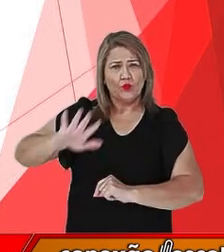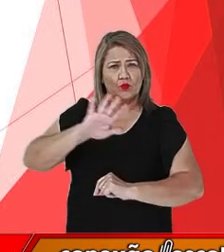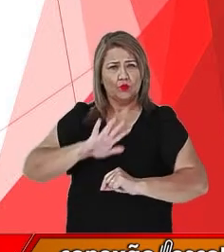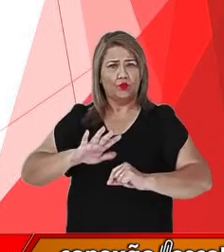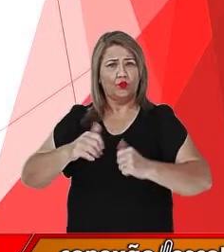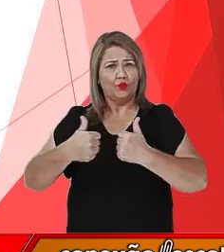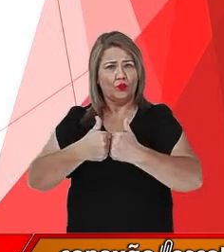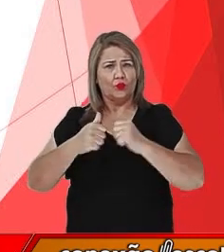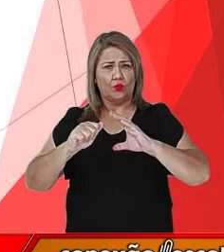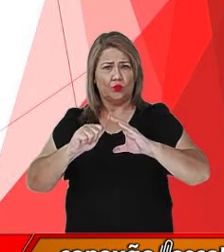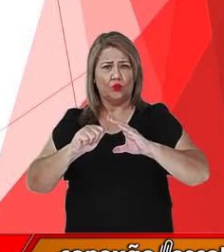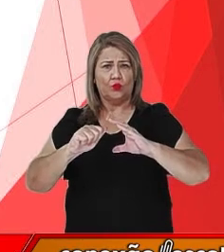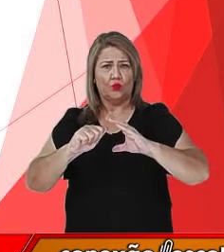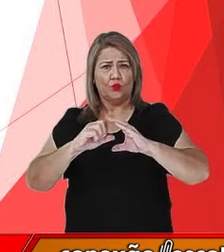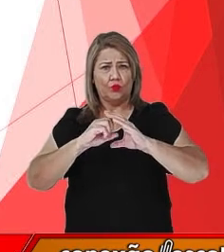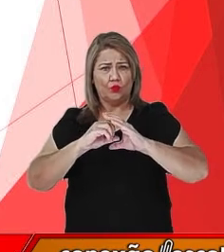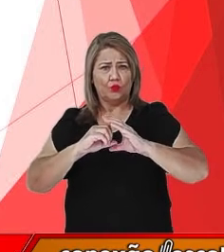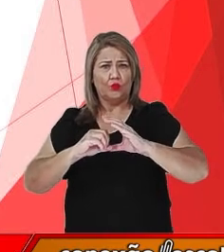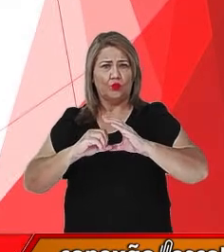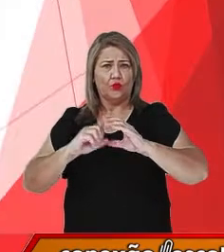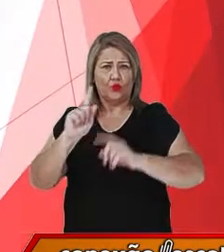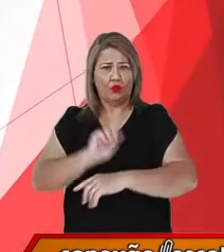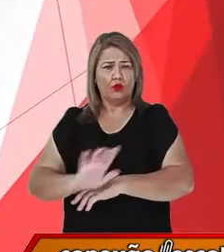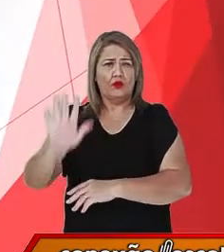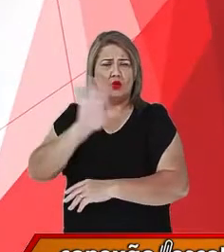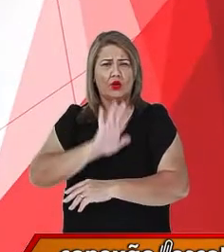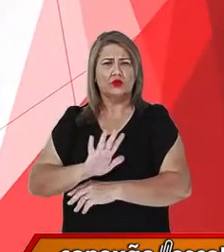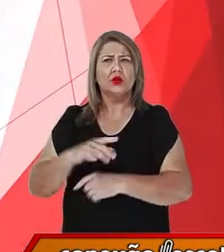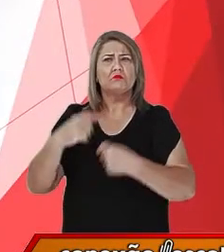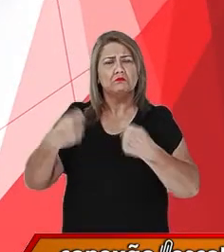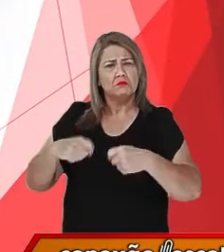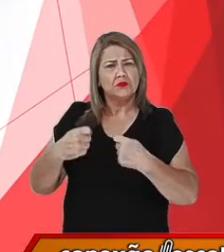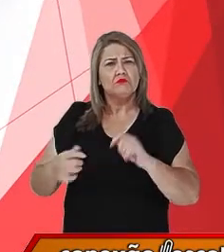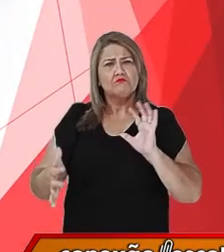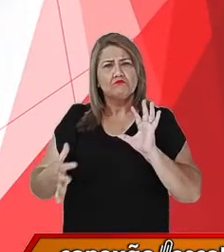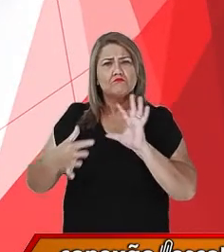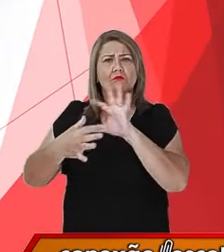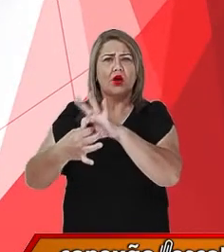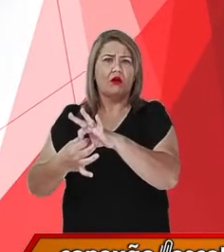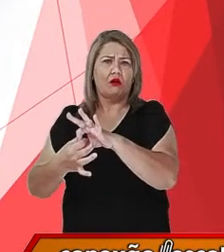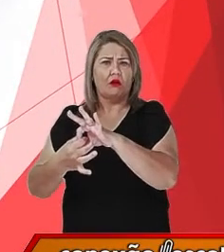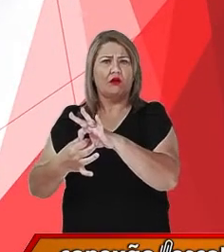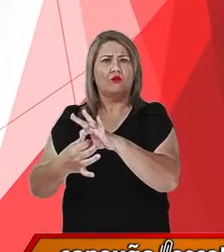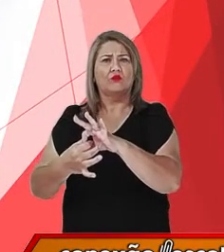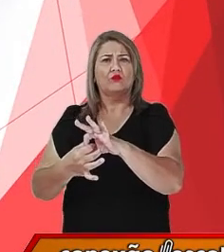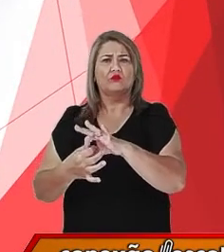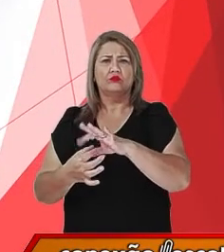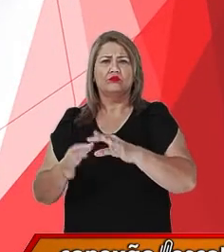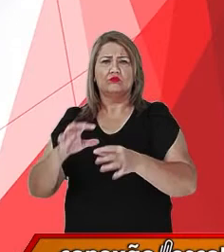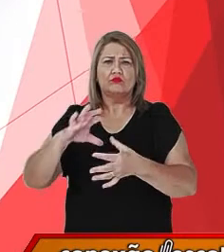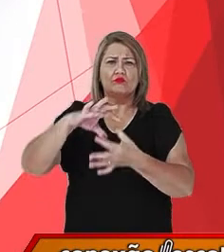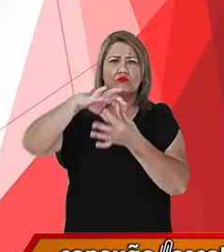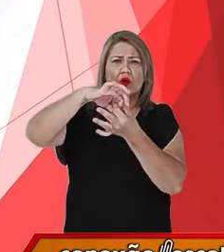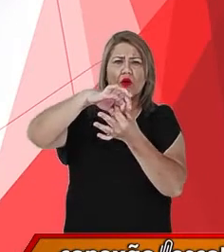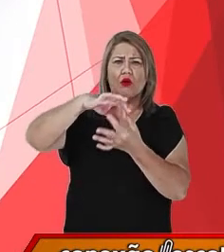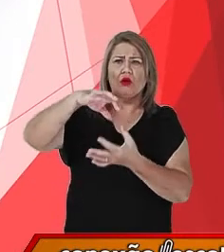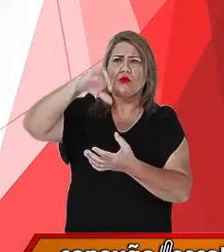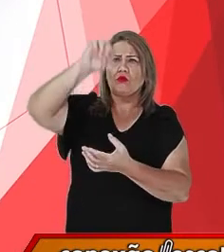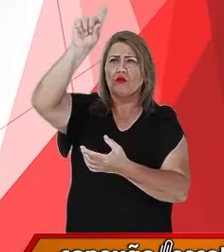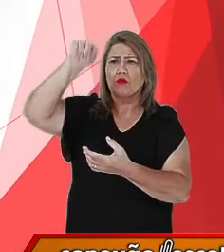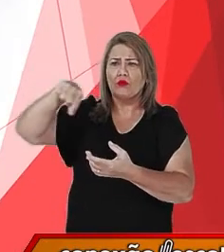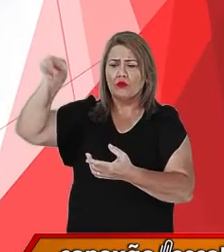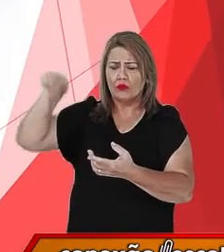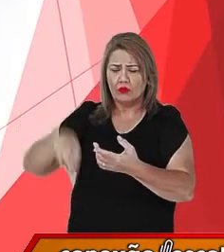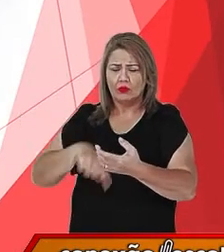de Goiás, vai gerar a necessidade de conectar a capital federal com as outras regiões brasileiras. E